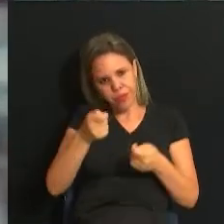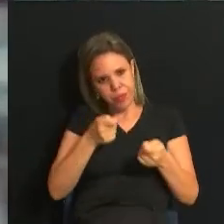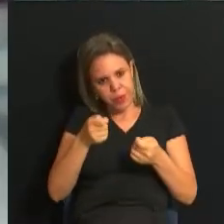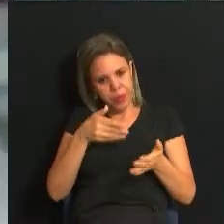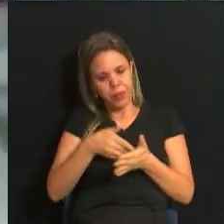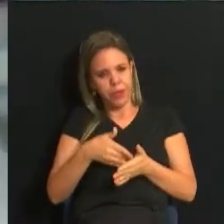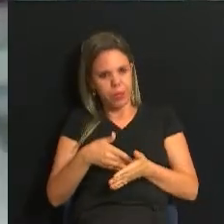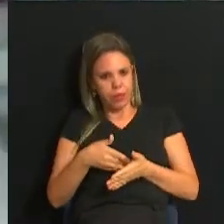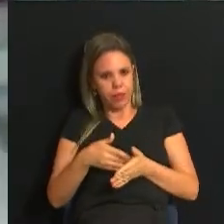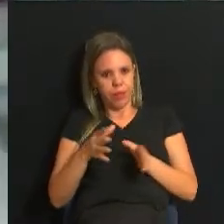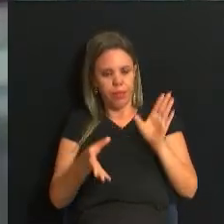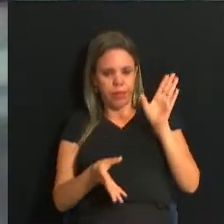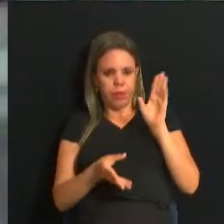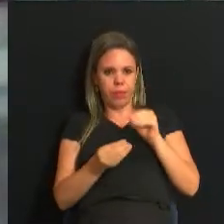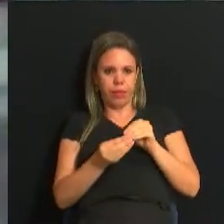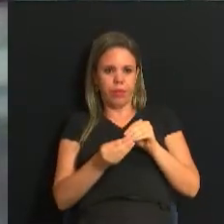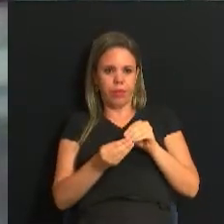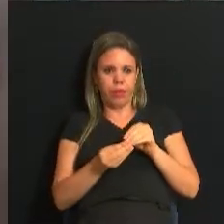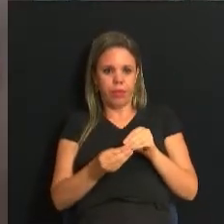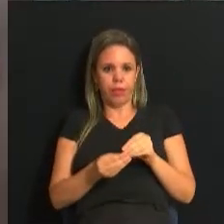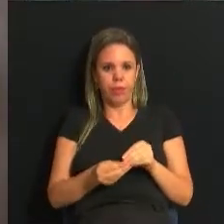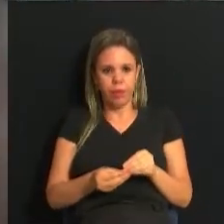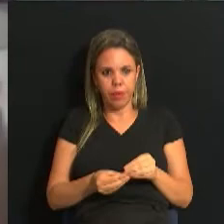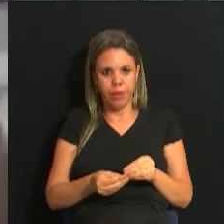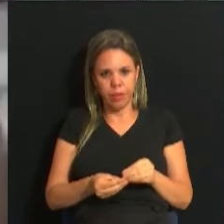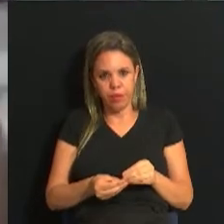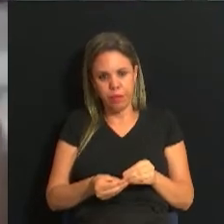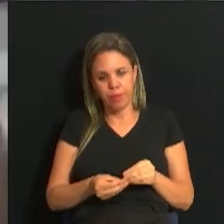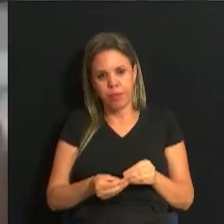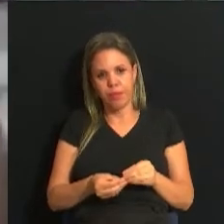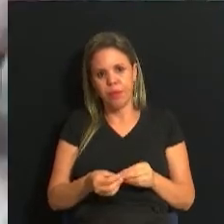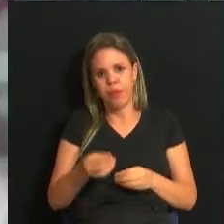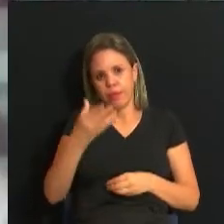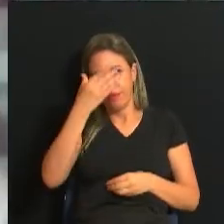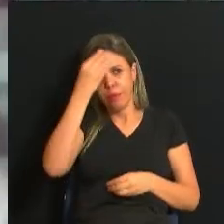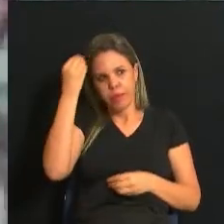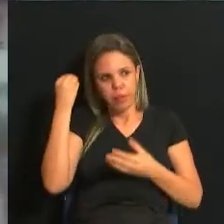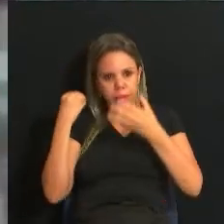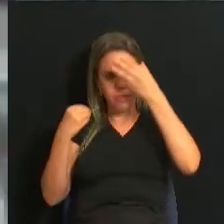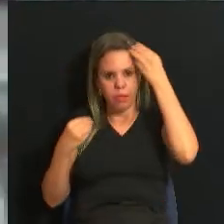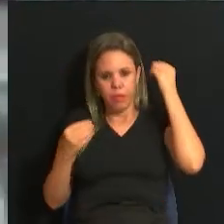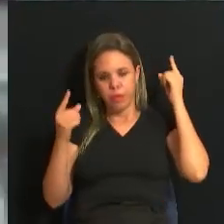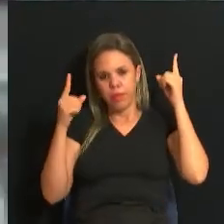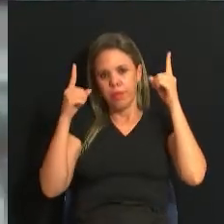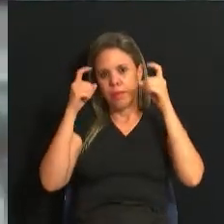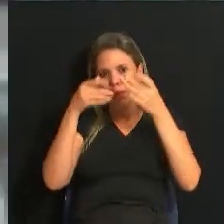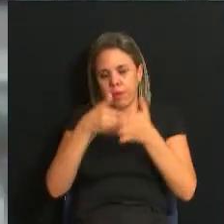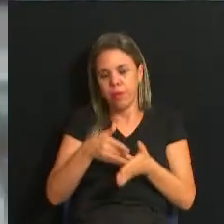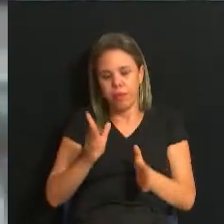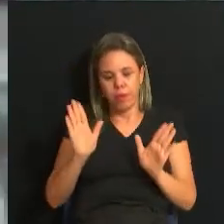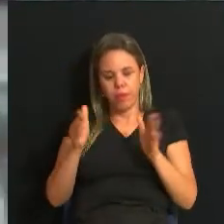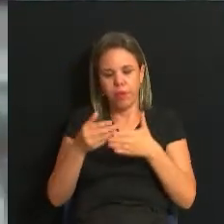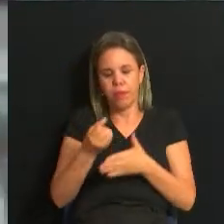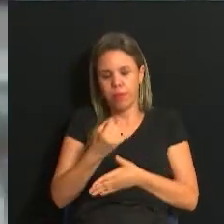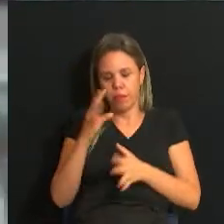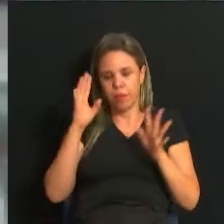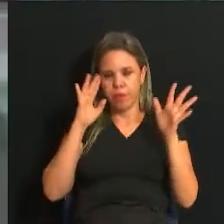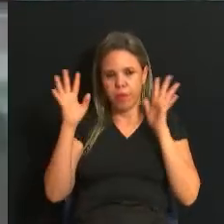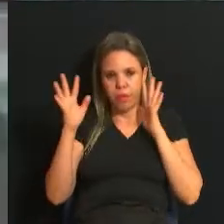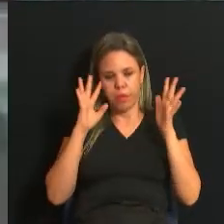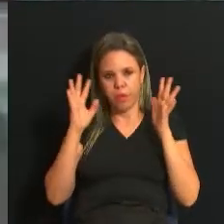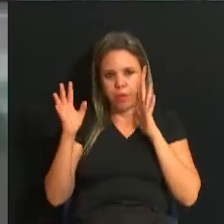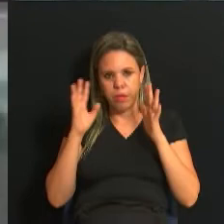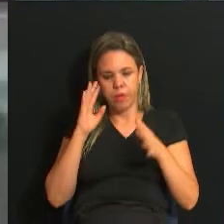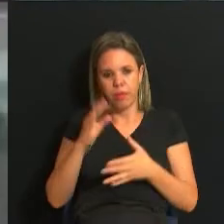Resumindo e concluindo, nós estamos mais desmemoriados, com dificuldade de concentração, desfocados,